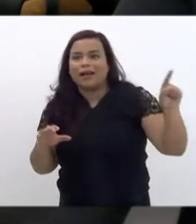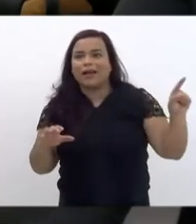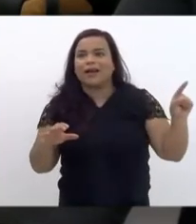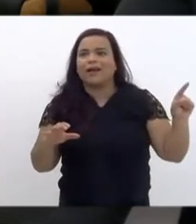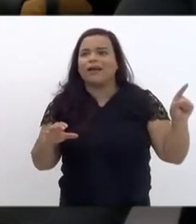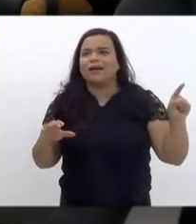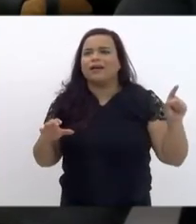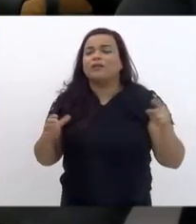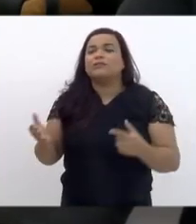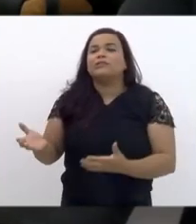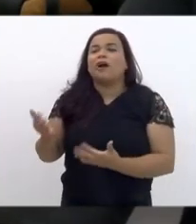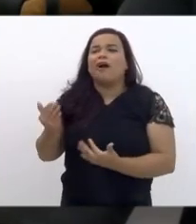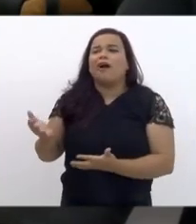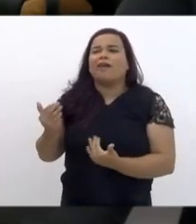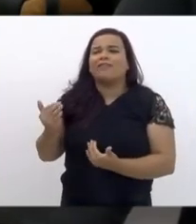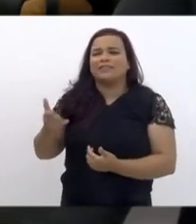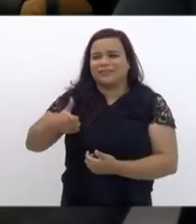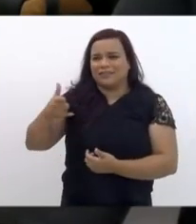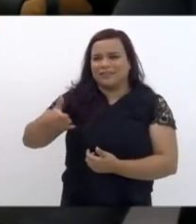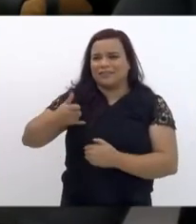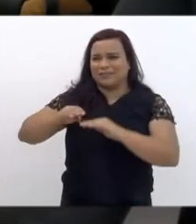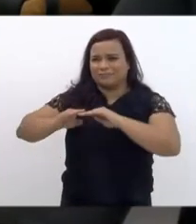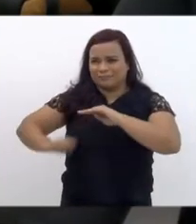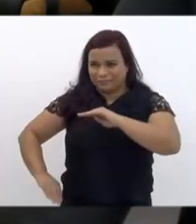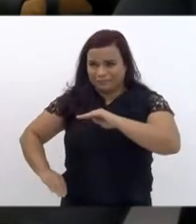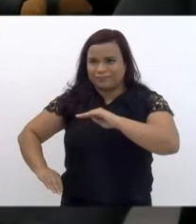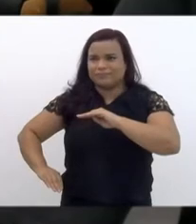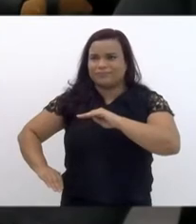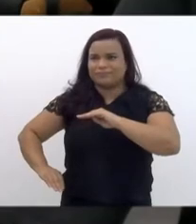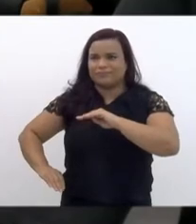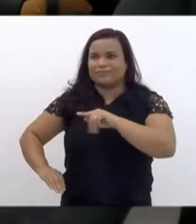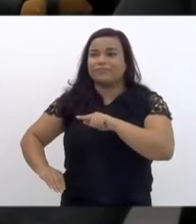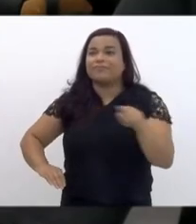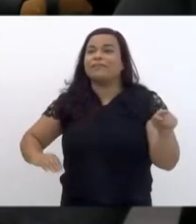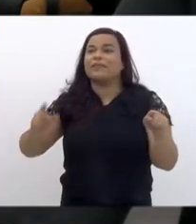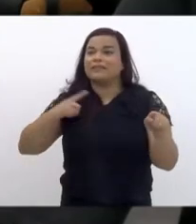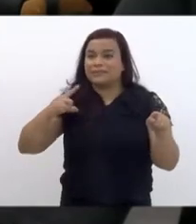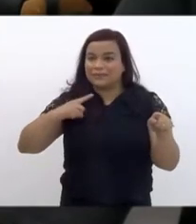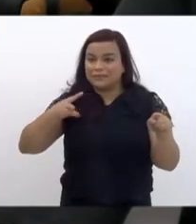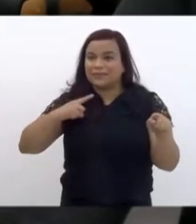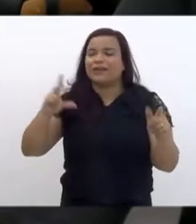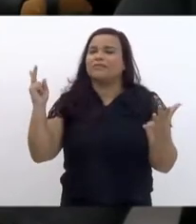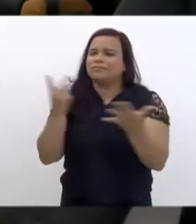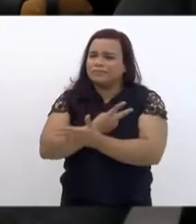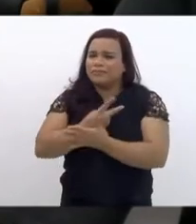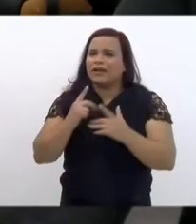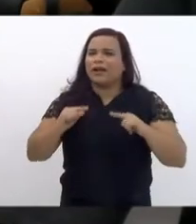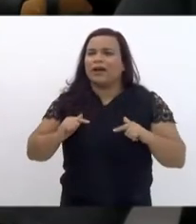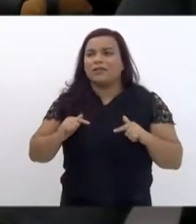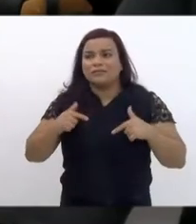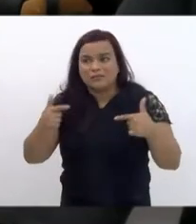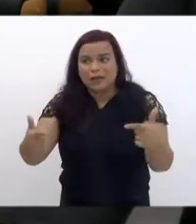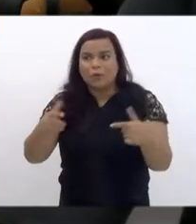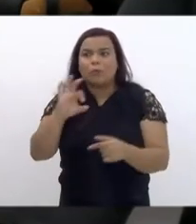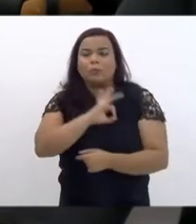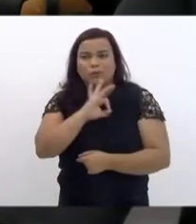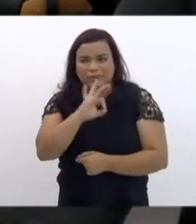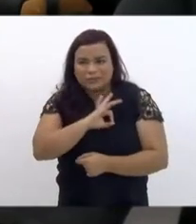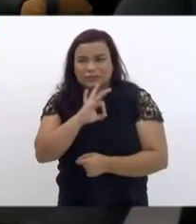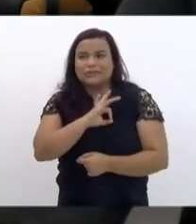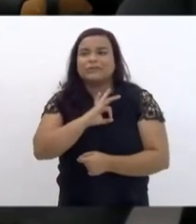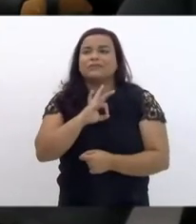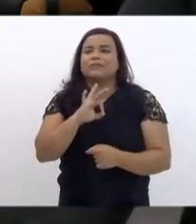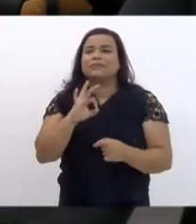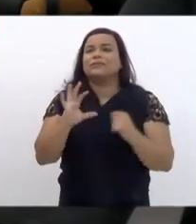menores de idade são objeto de ação policial, de segurança pública, uma vez que